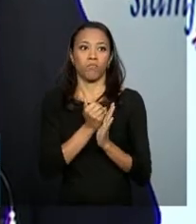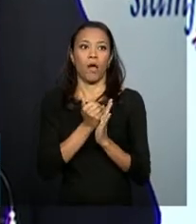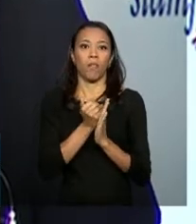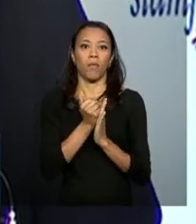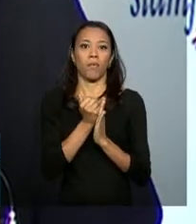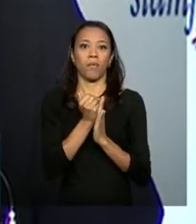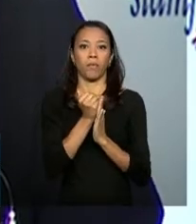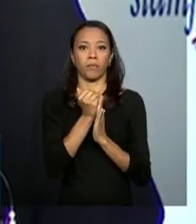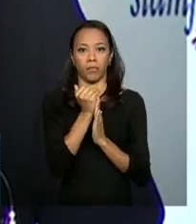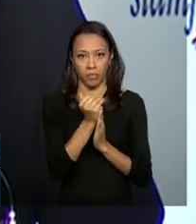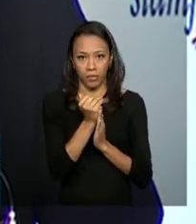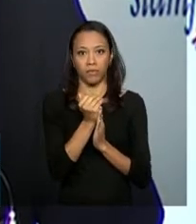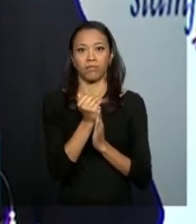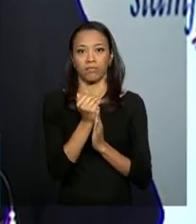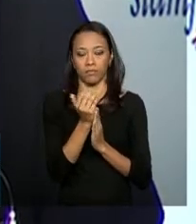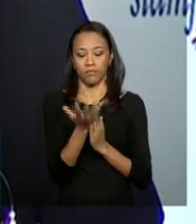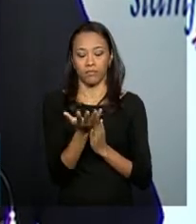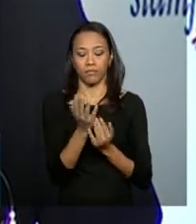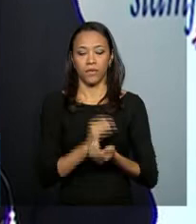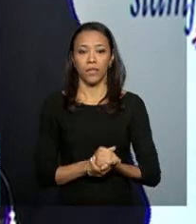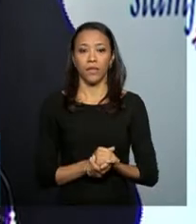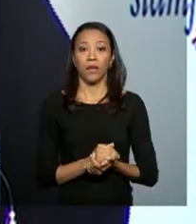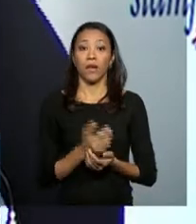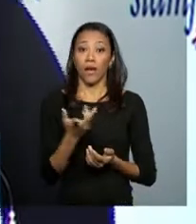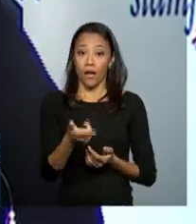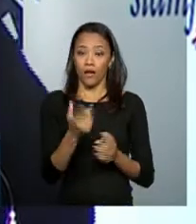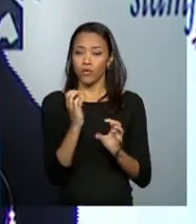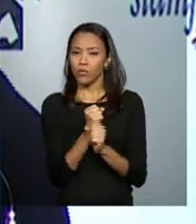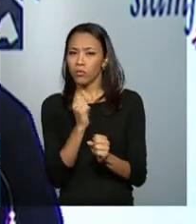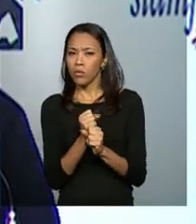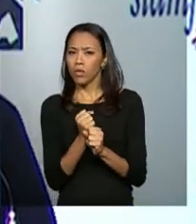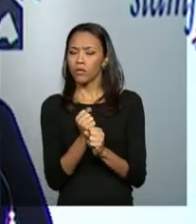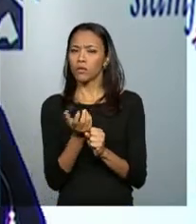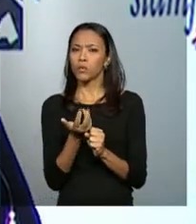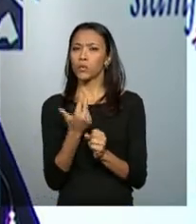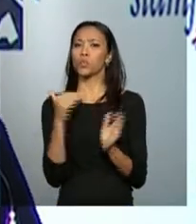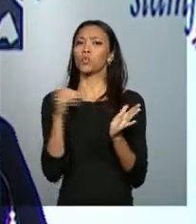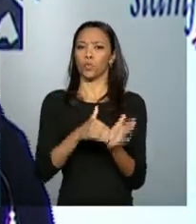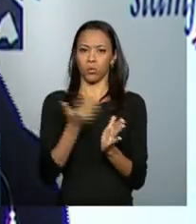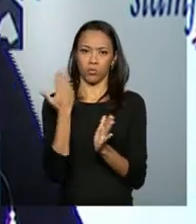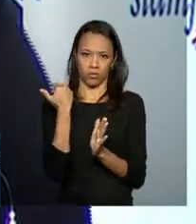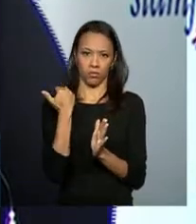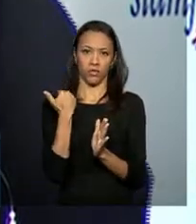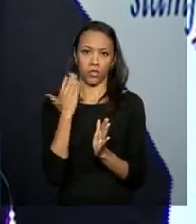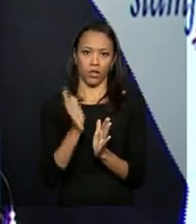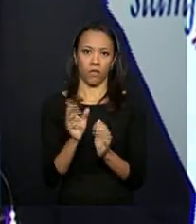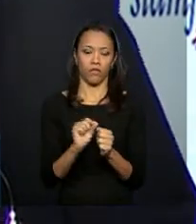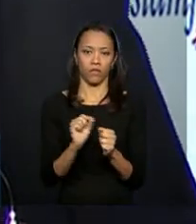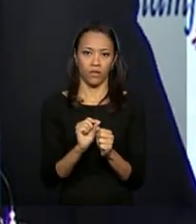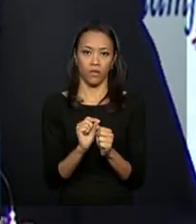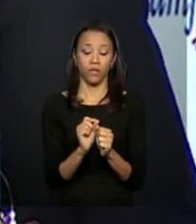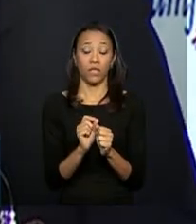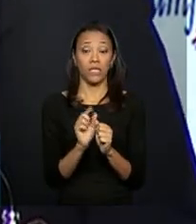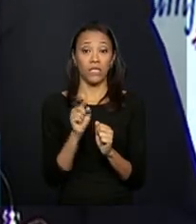milhões e 80 mil famílias. É o cálculo, o último cálculo que nós temos. E, com